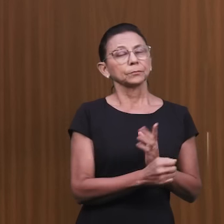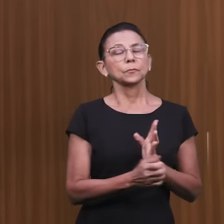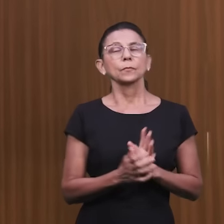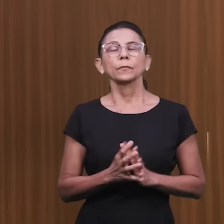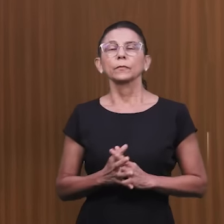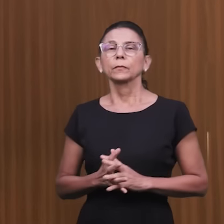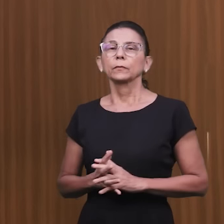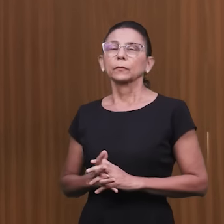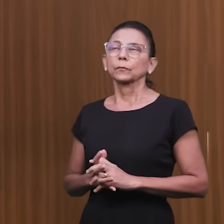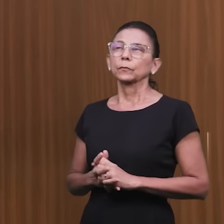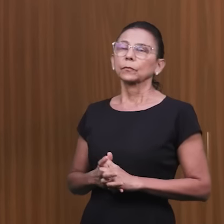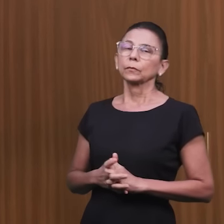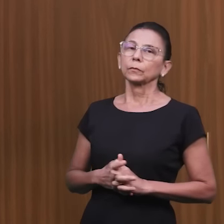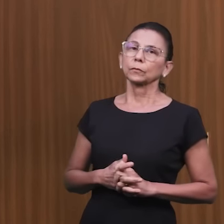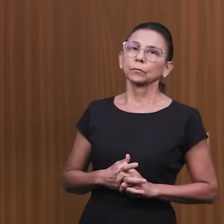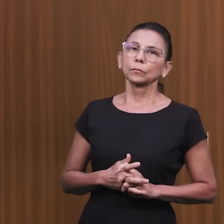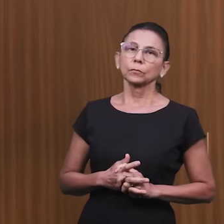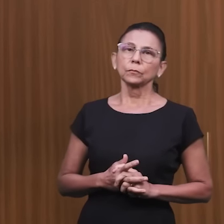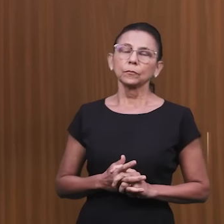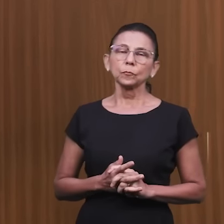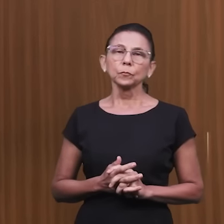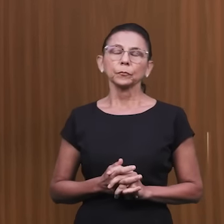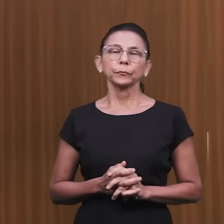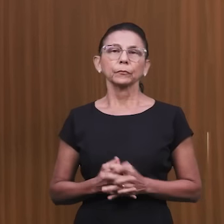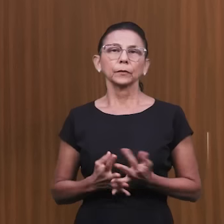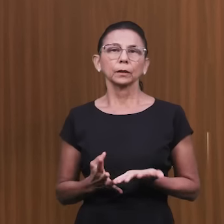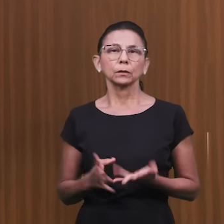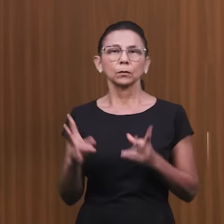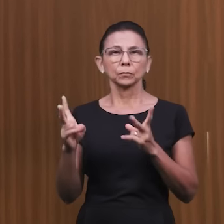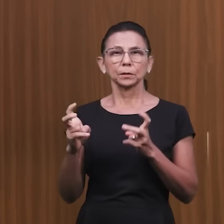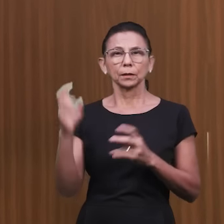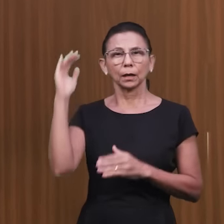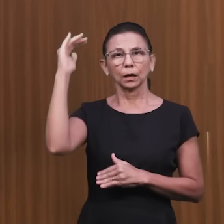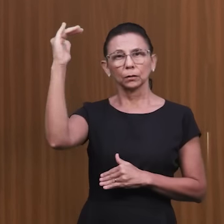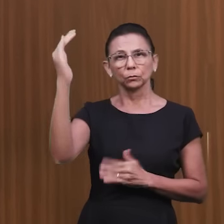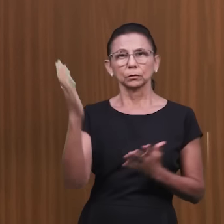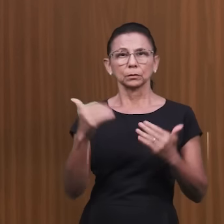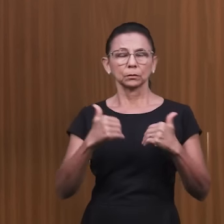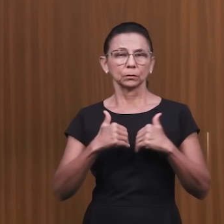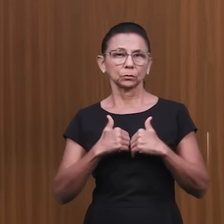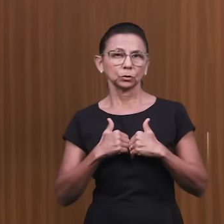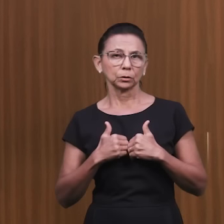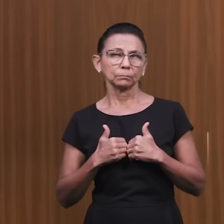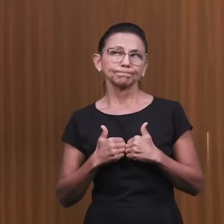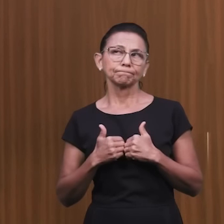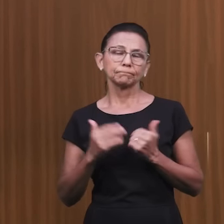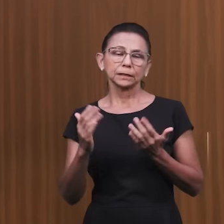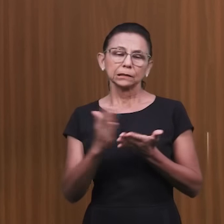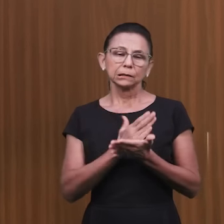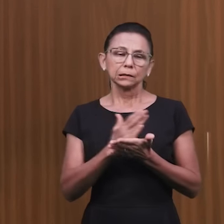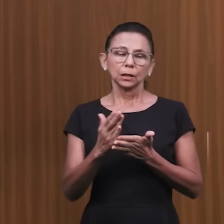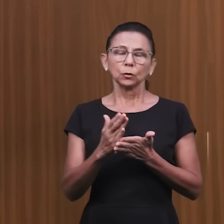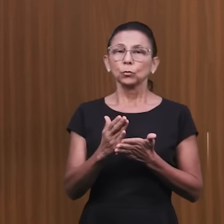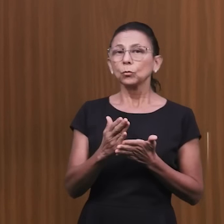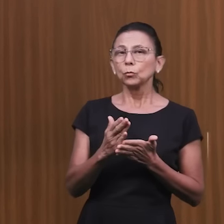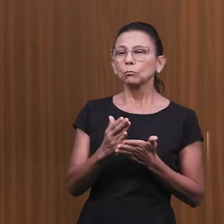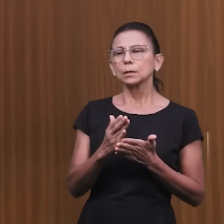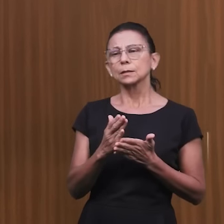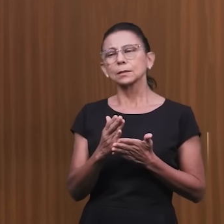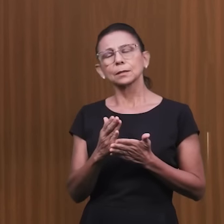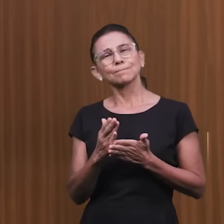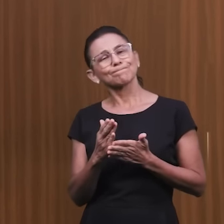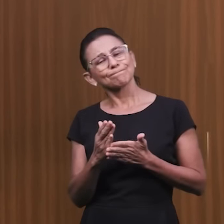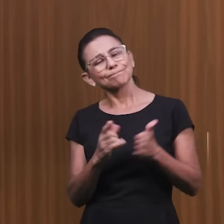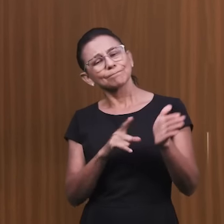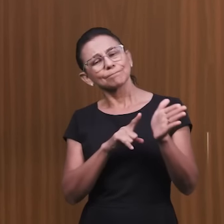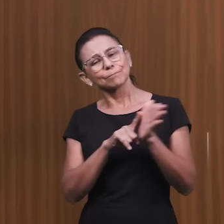Esse trabalho, em relação ao autismo na vida adulta, temos algumas perguntas que ainda não são